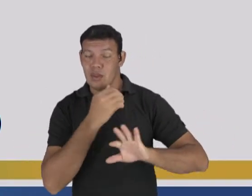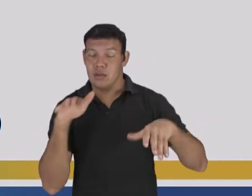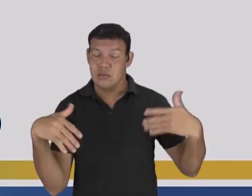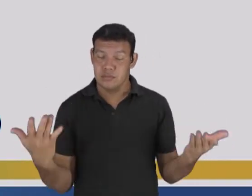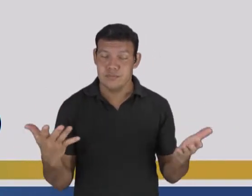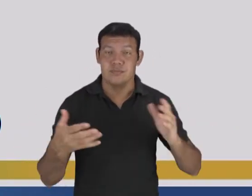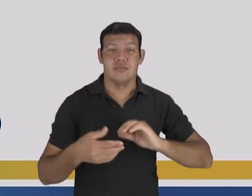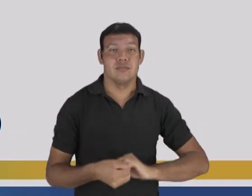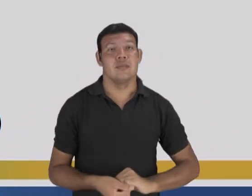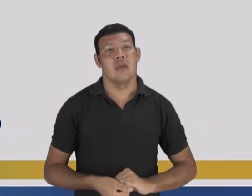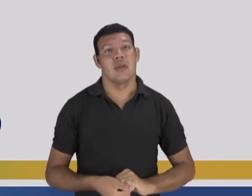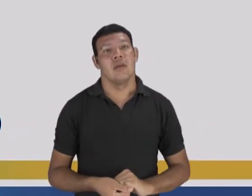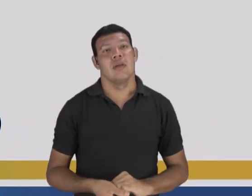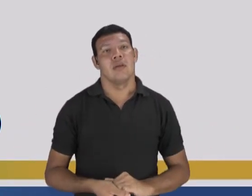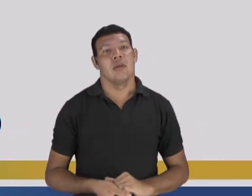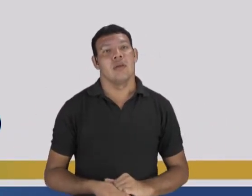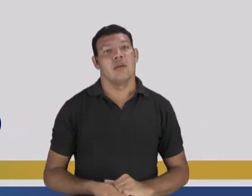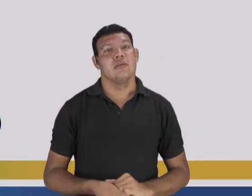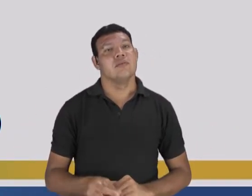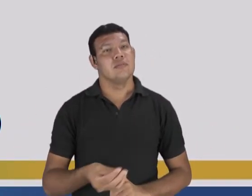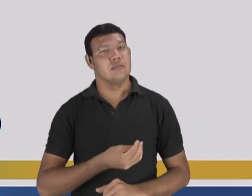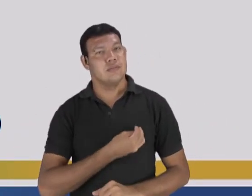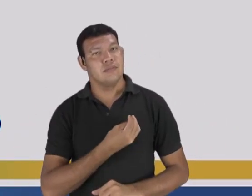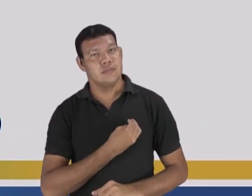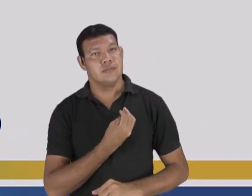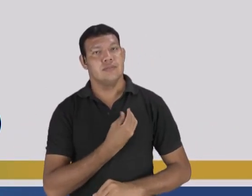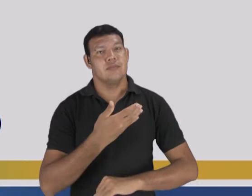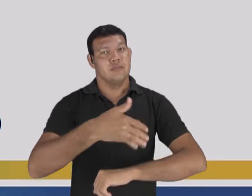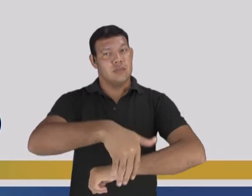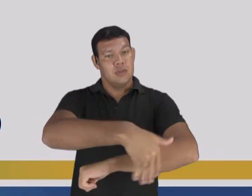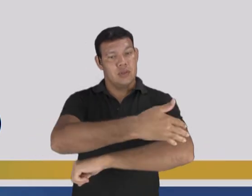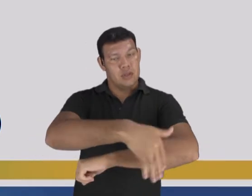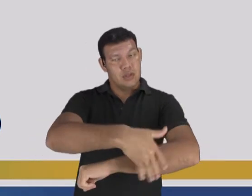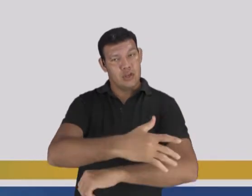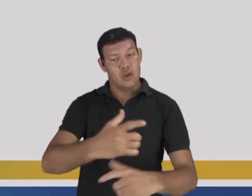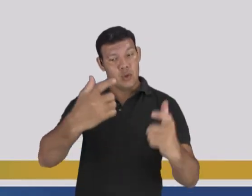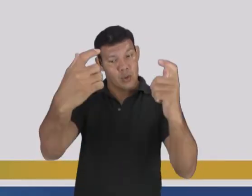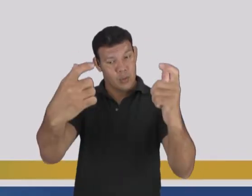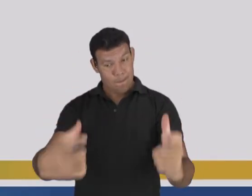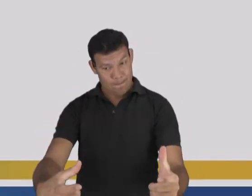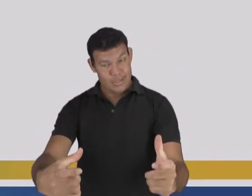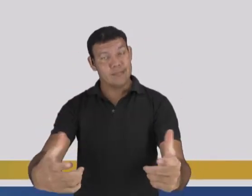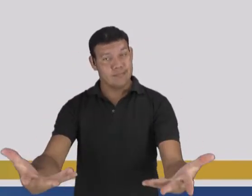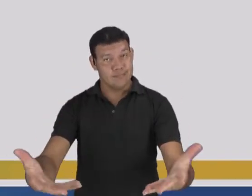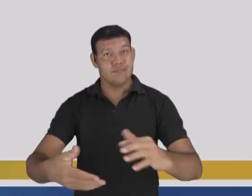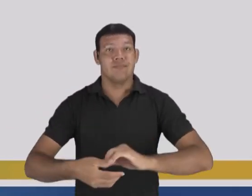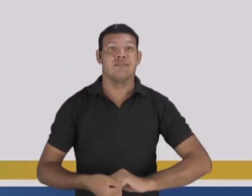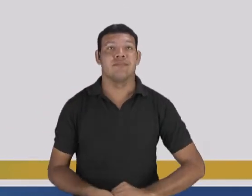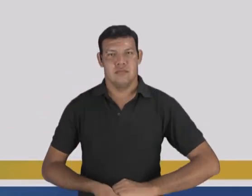Então você diga, eu vivo em Cali, né, como disse anteriormente, Cali, o barrio, né?